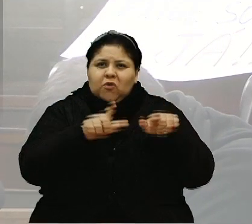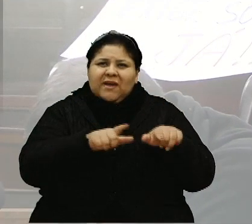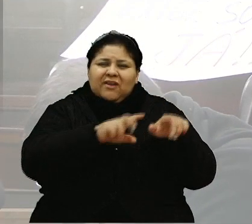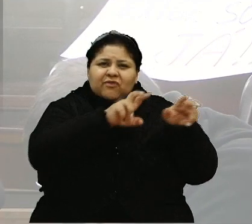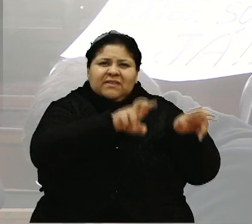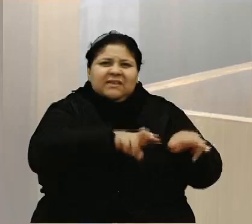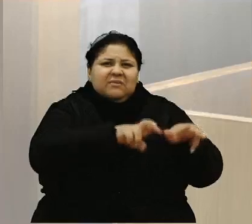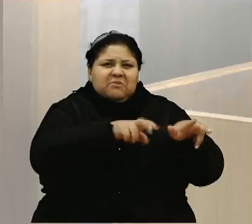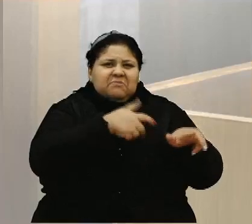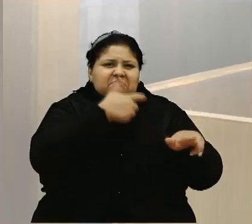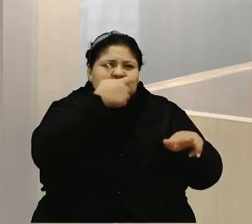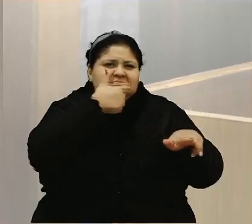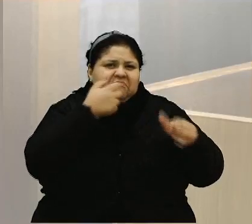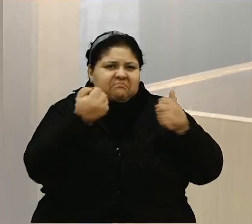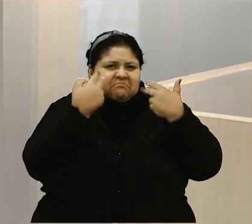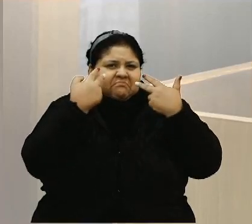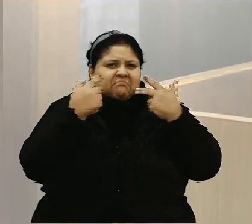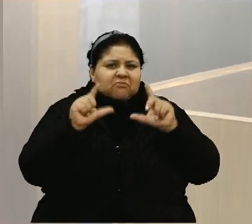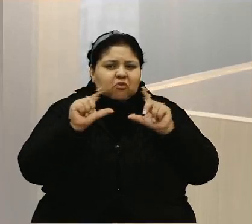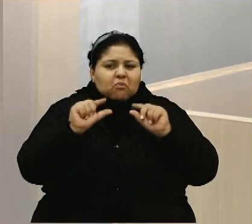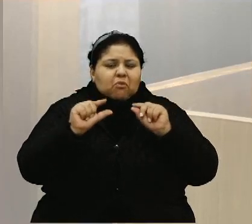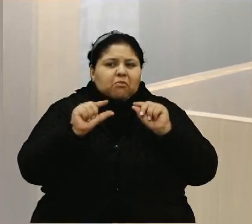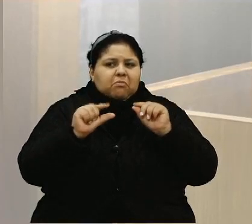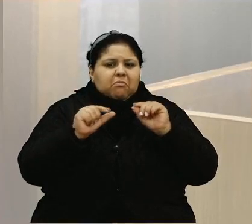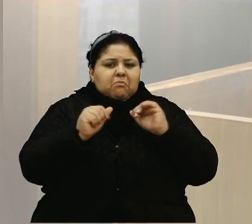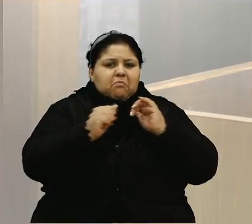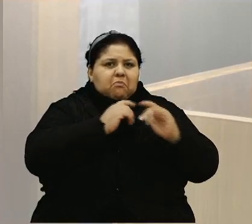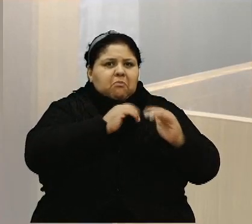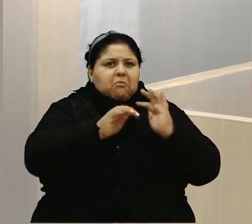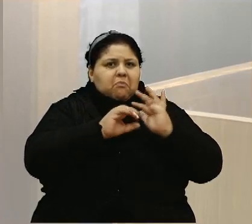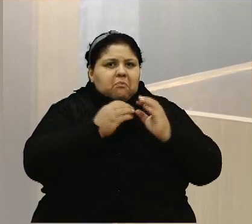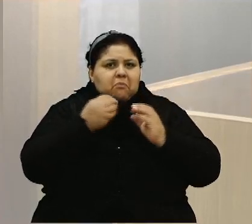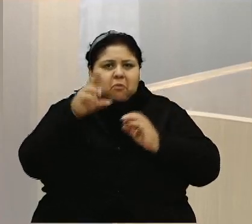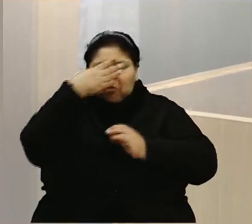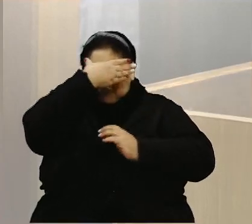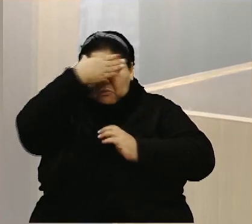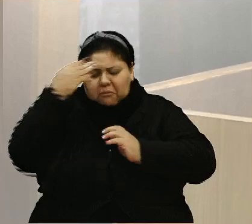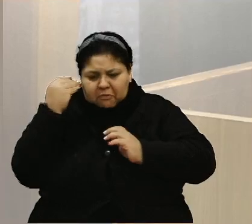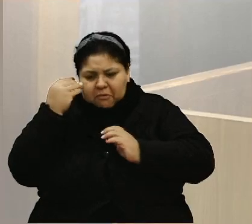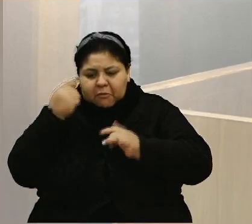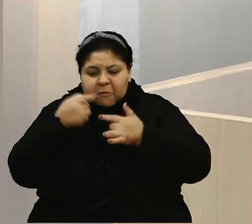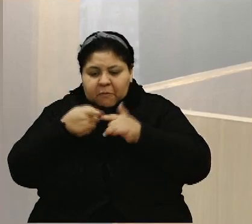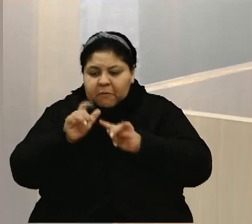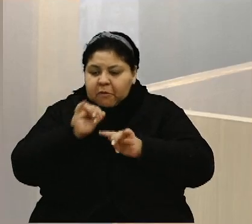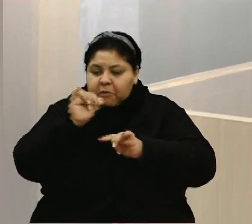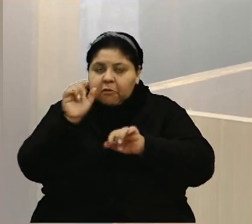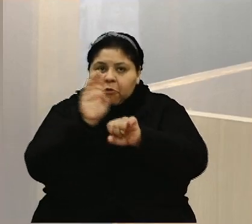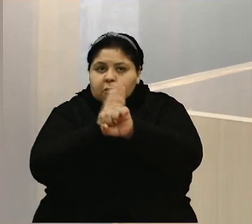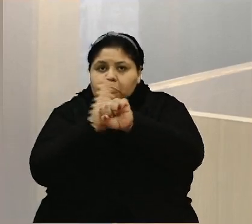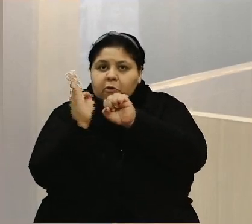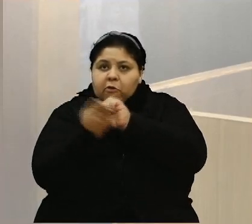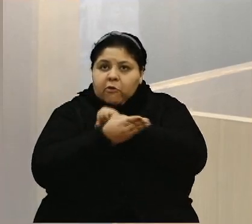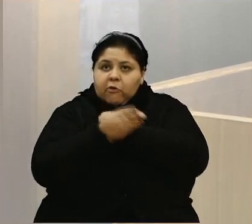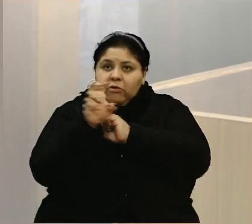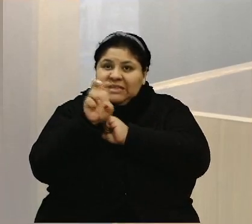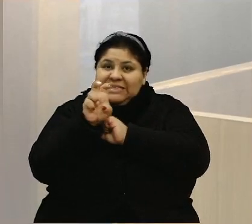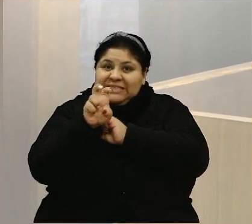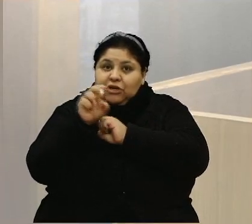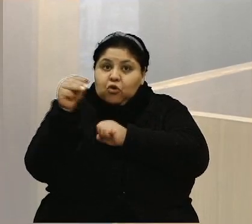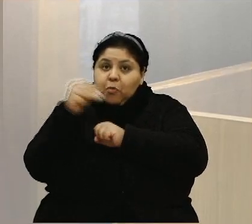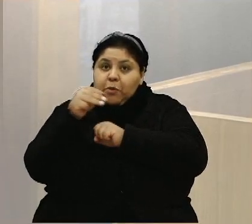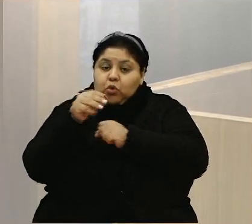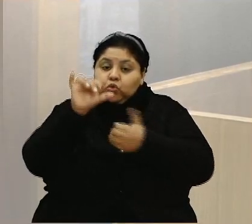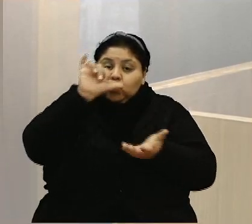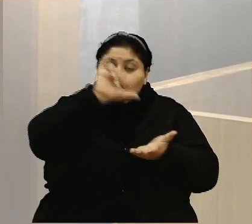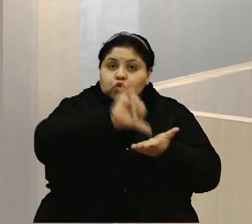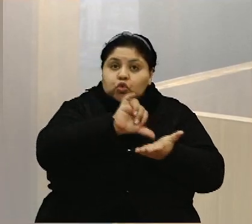cidade, com pouca circulação, ou esquecido. Mas nós estamos falando de um bairro a 5 minutos daqui da Câmara de Vereadores.